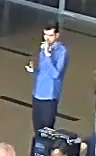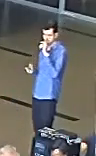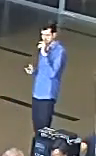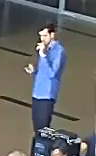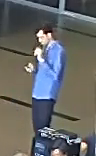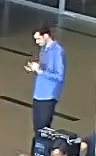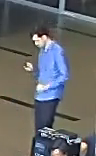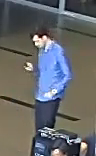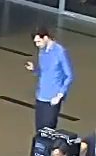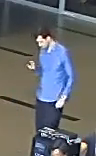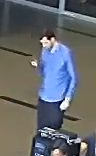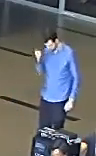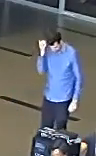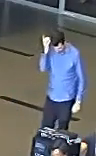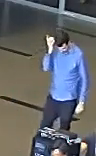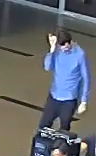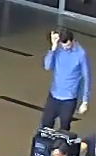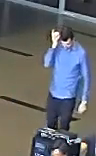Rezende